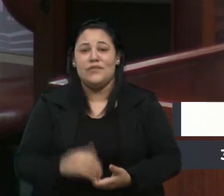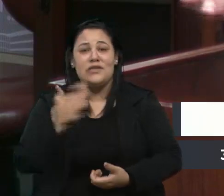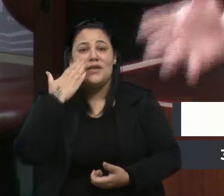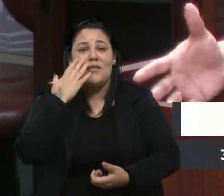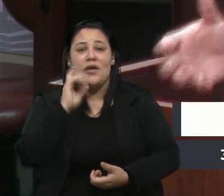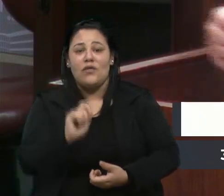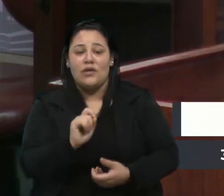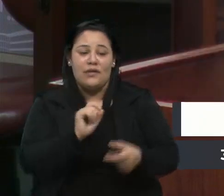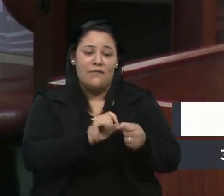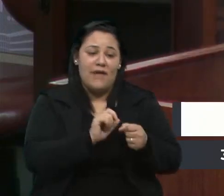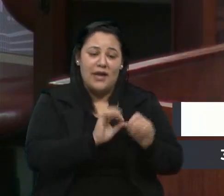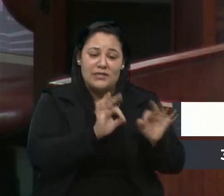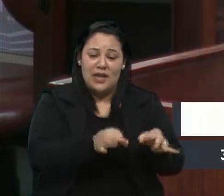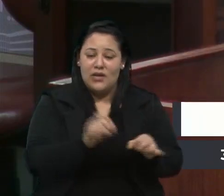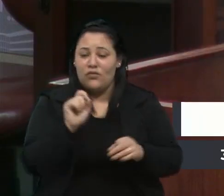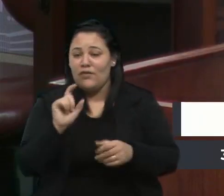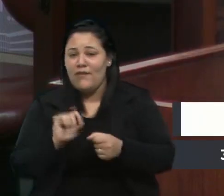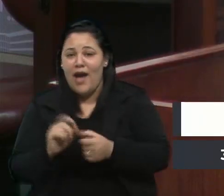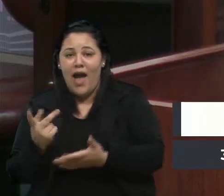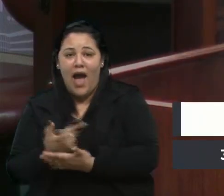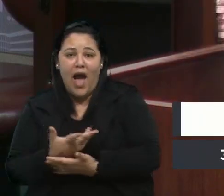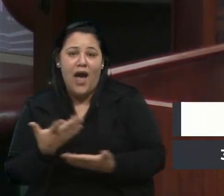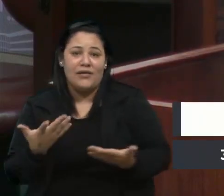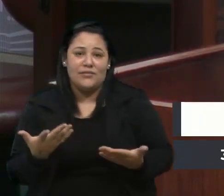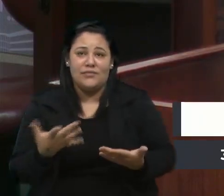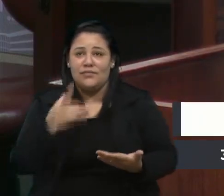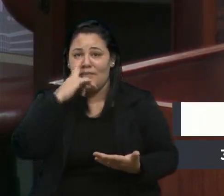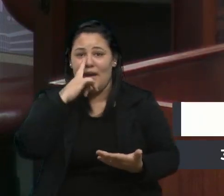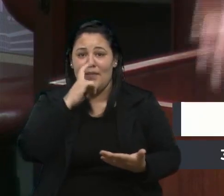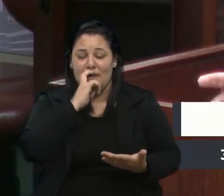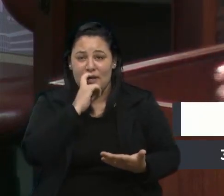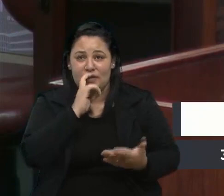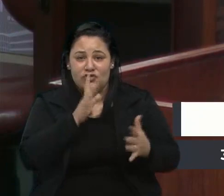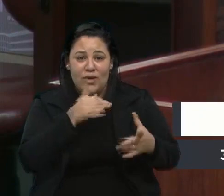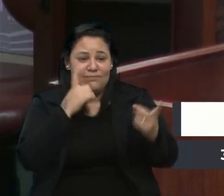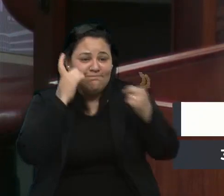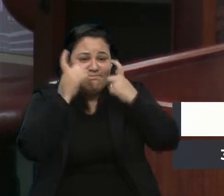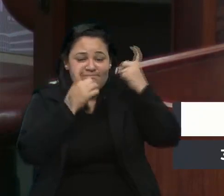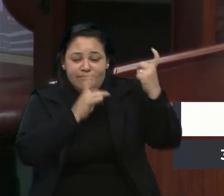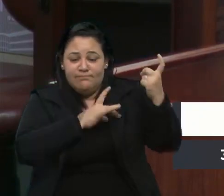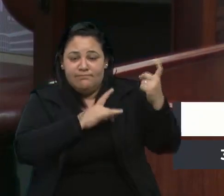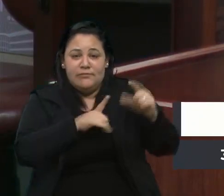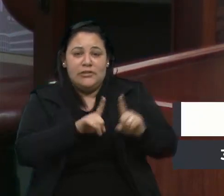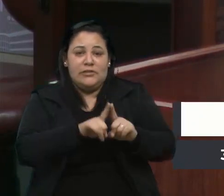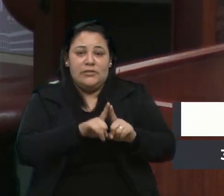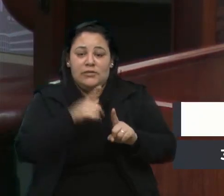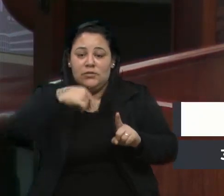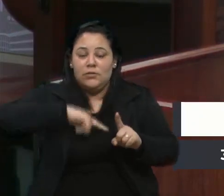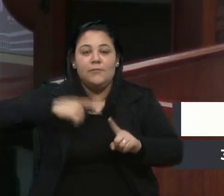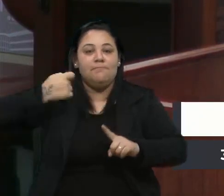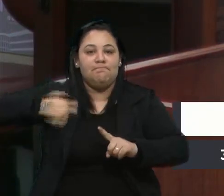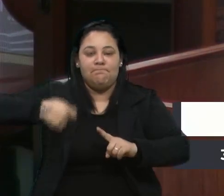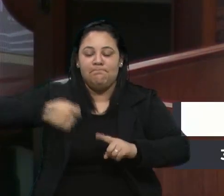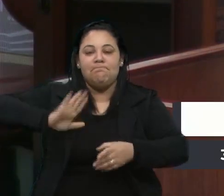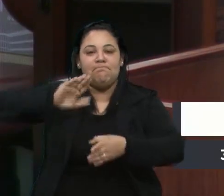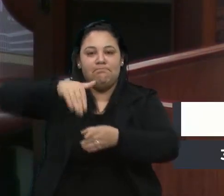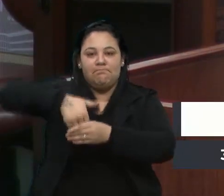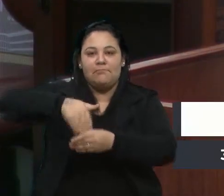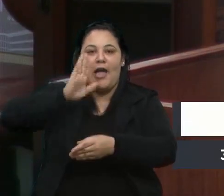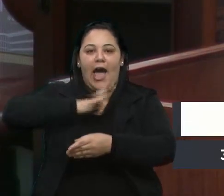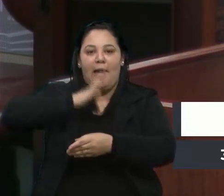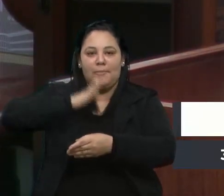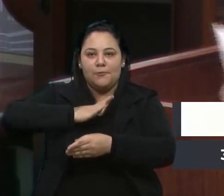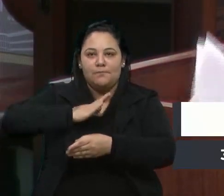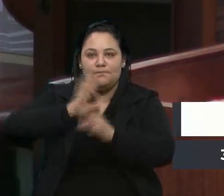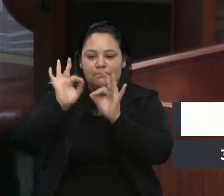sendo feito certo e o que está sendo errado. Os pais já estão preocupadíssimos. E precisamos aqui votar e que seja apreciado esse projeto